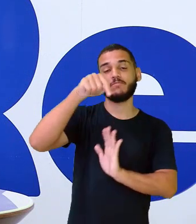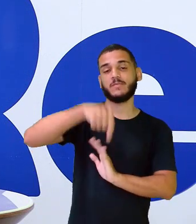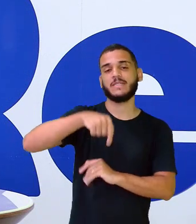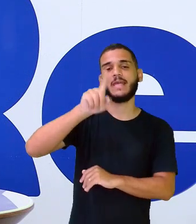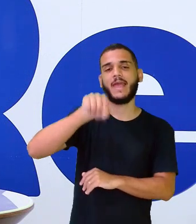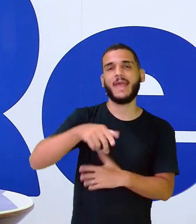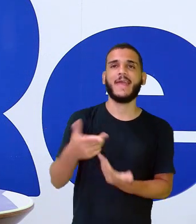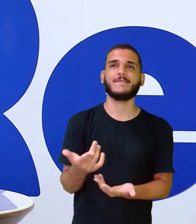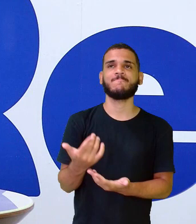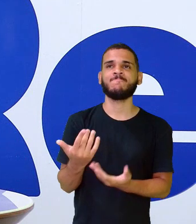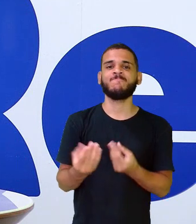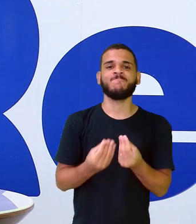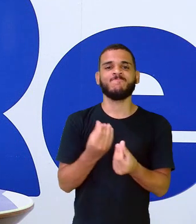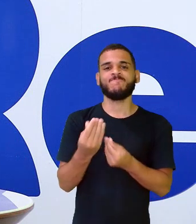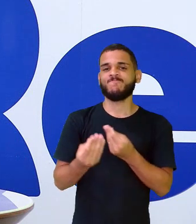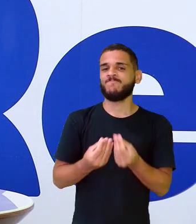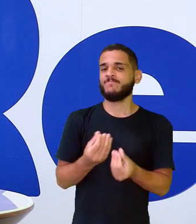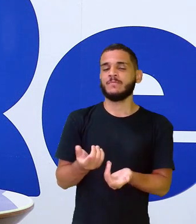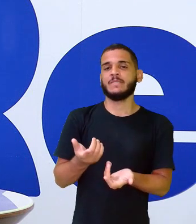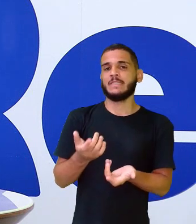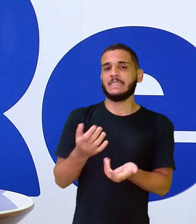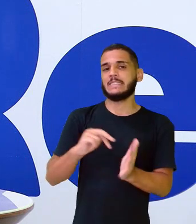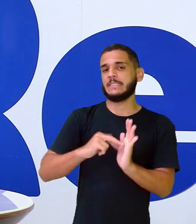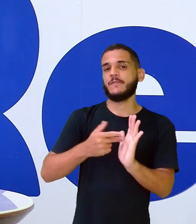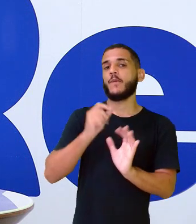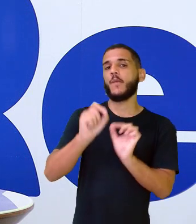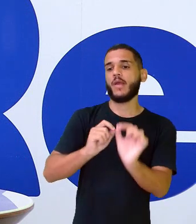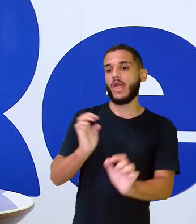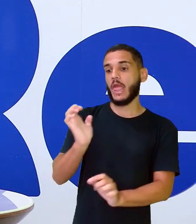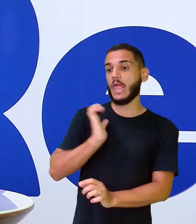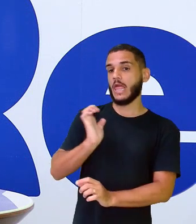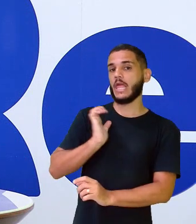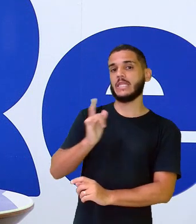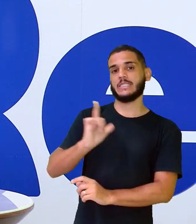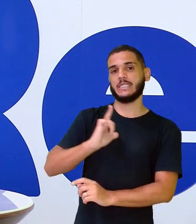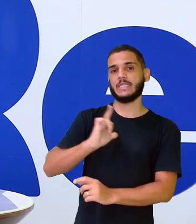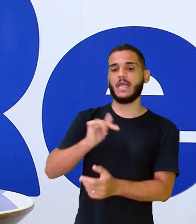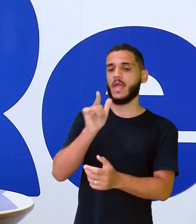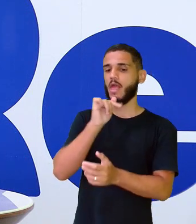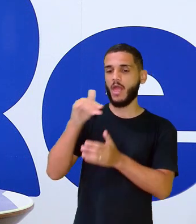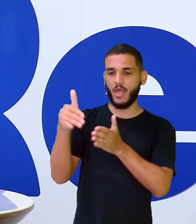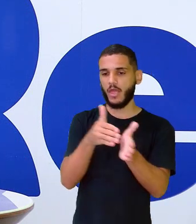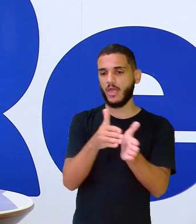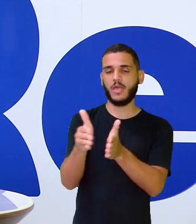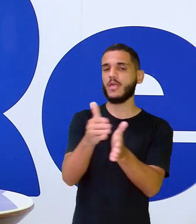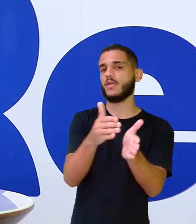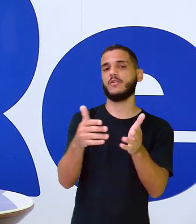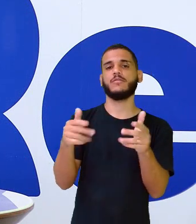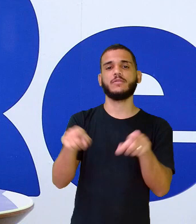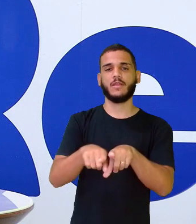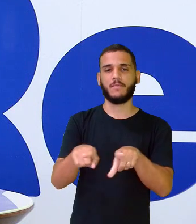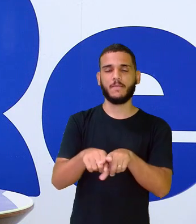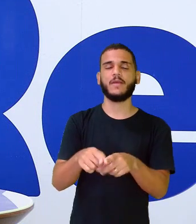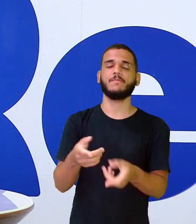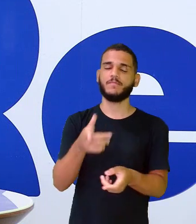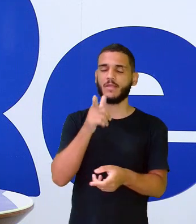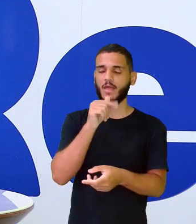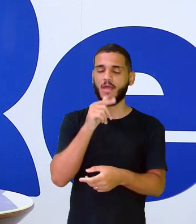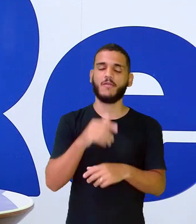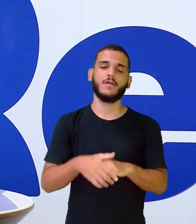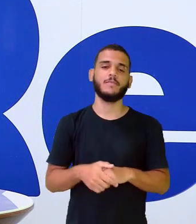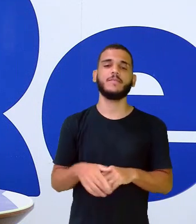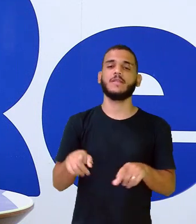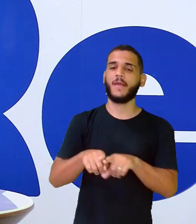água, nós somos aí bem ricos de rios e lagos, sobre essa questão da água e